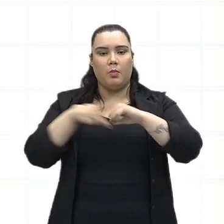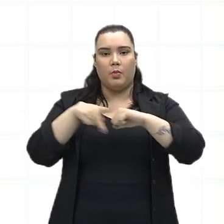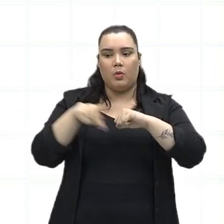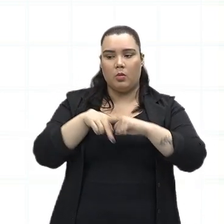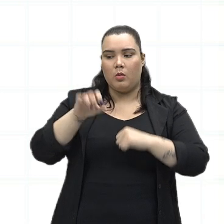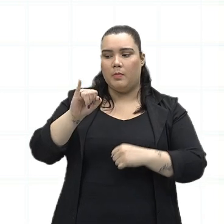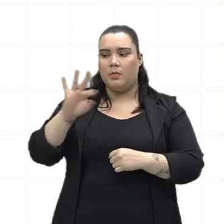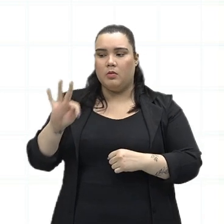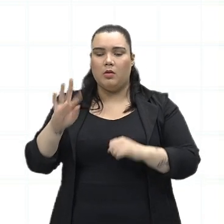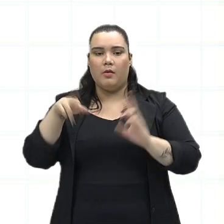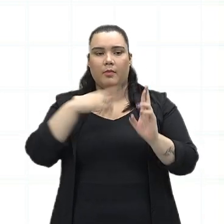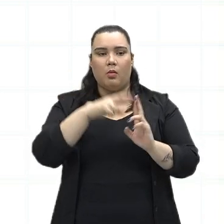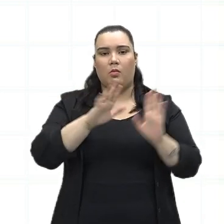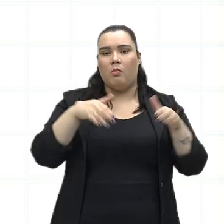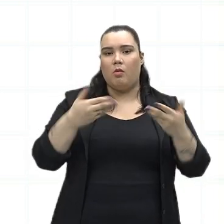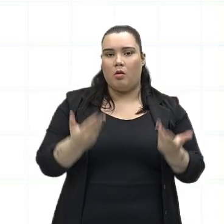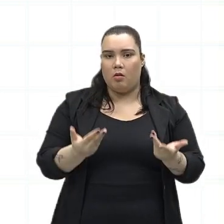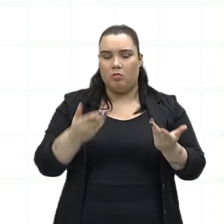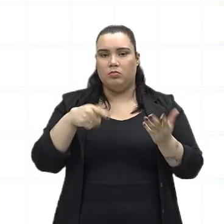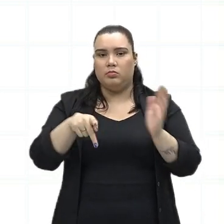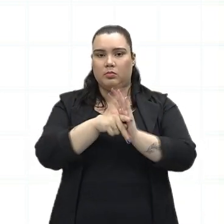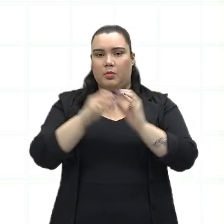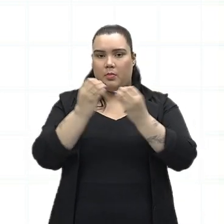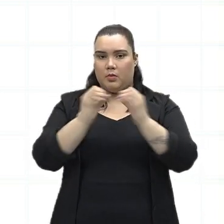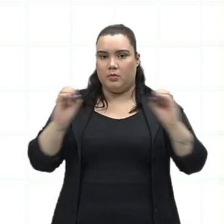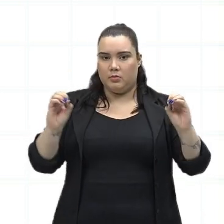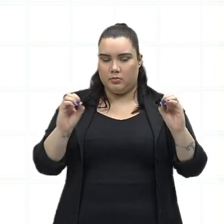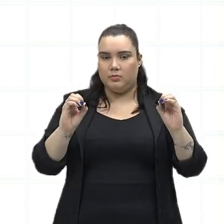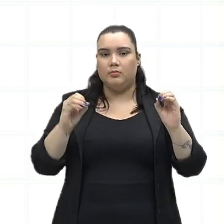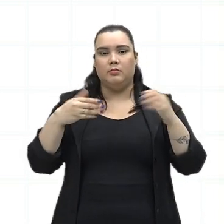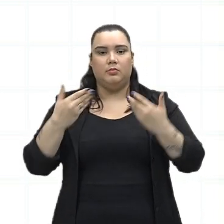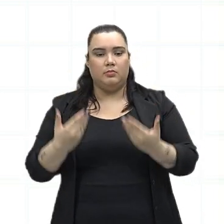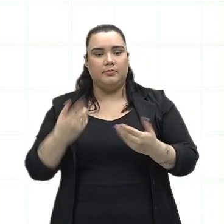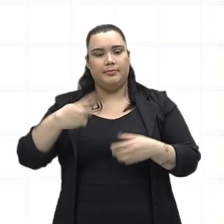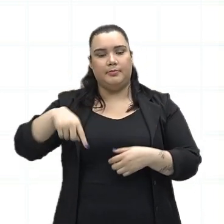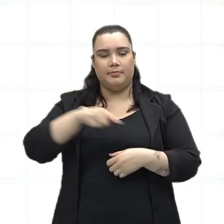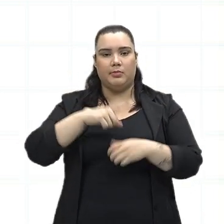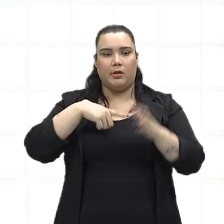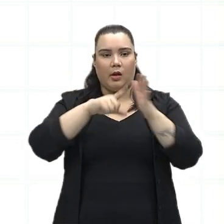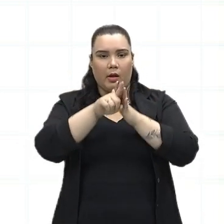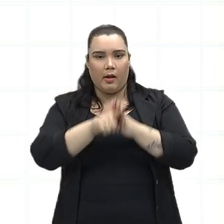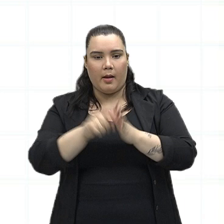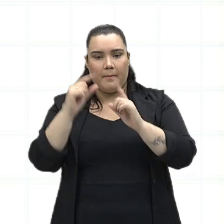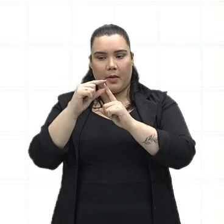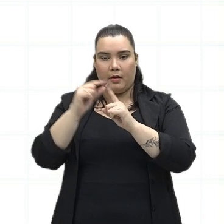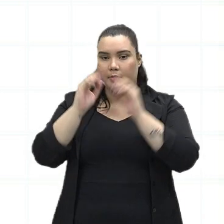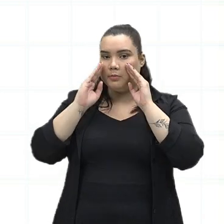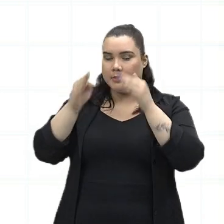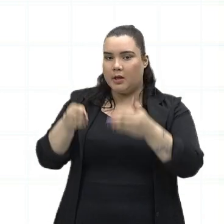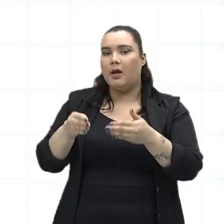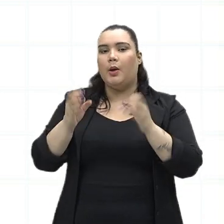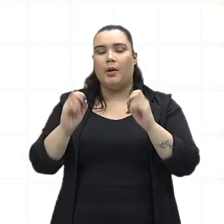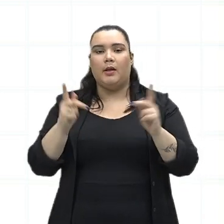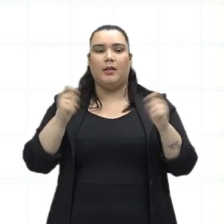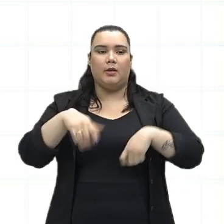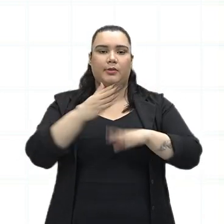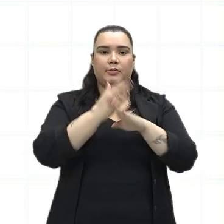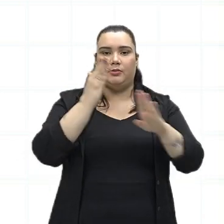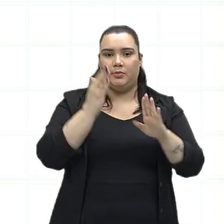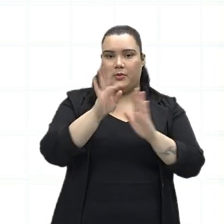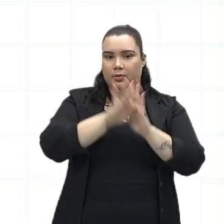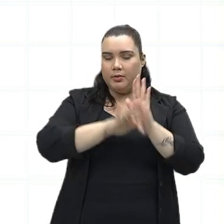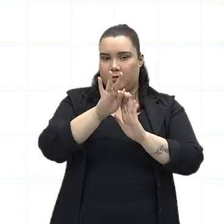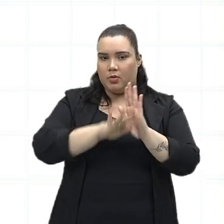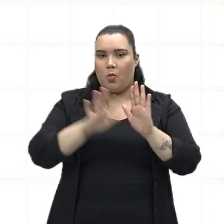refere a quem, substitui quem ali na minha oração. Então, você procura ele, palavra-chave, e eu vou identificar lá no texto